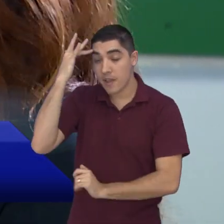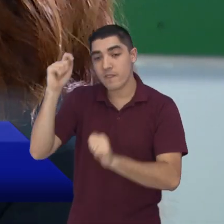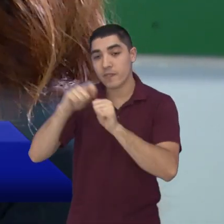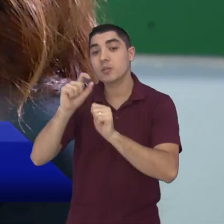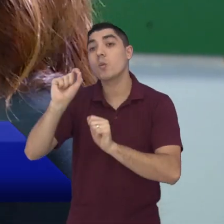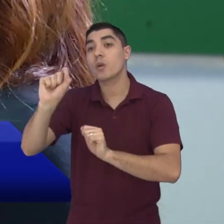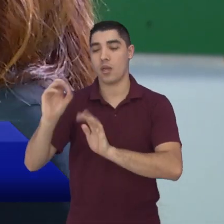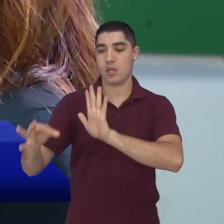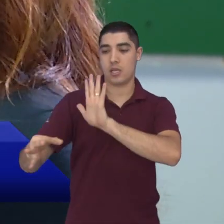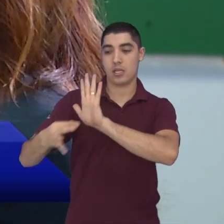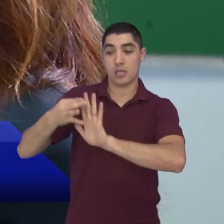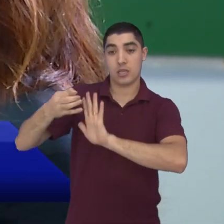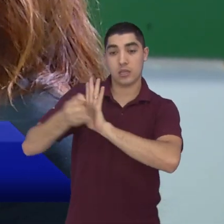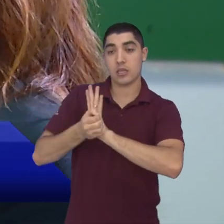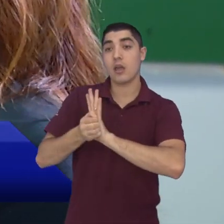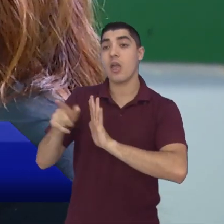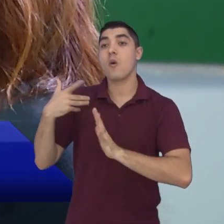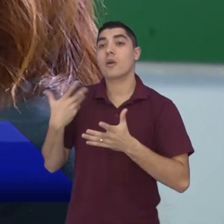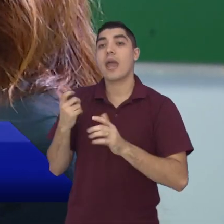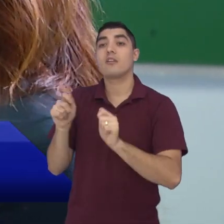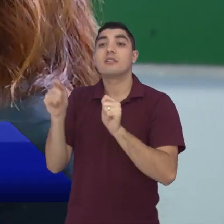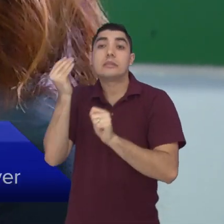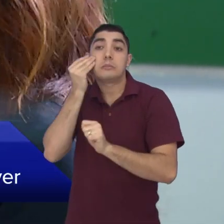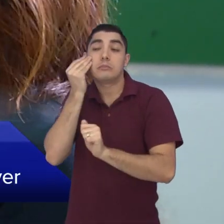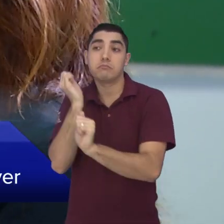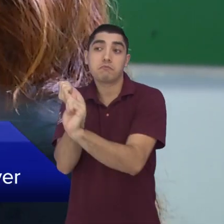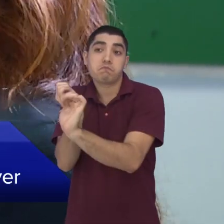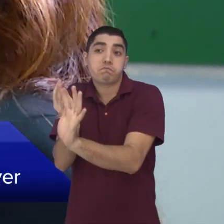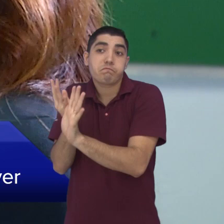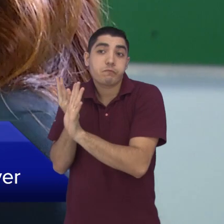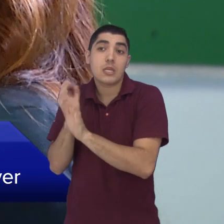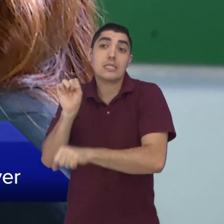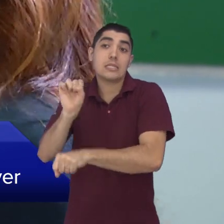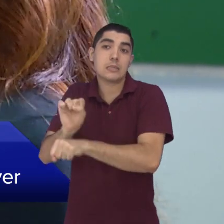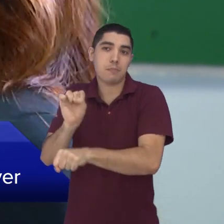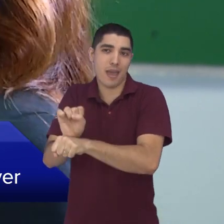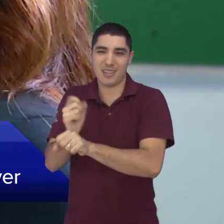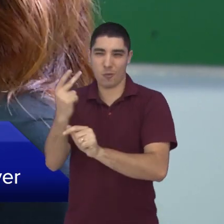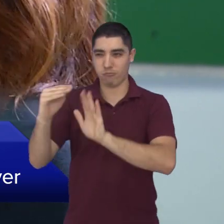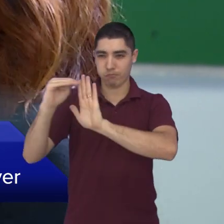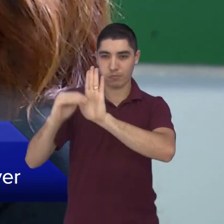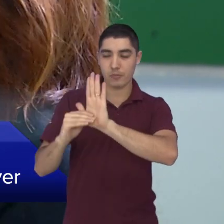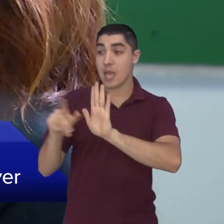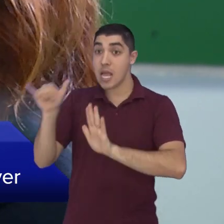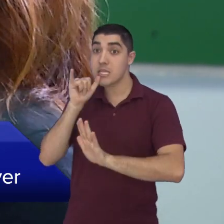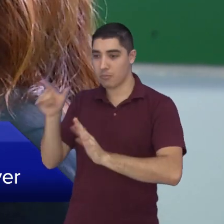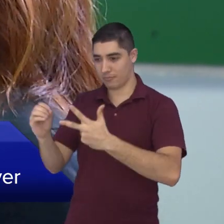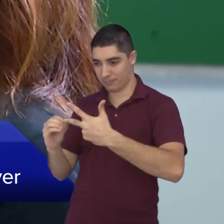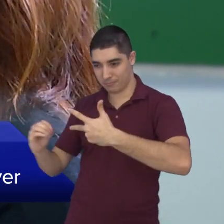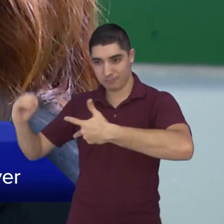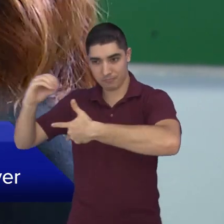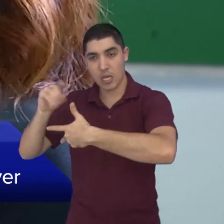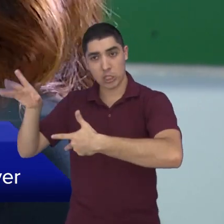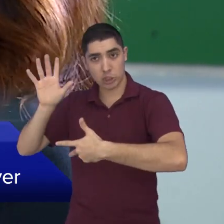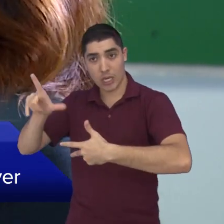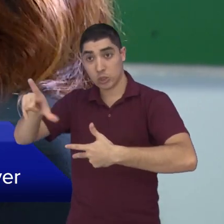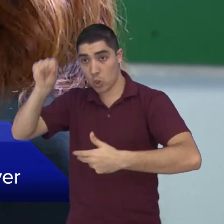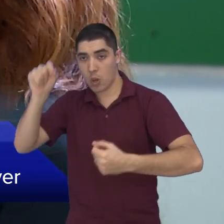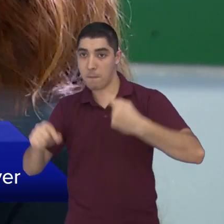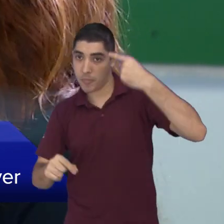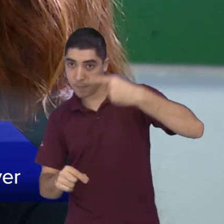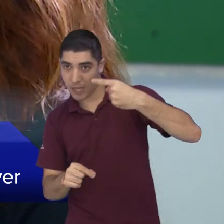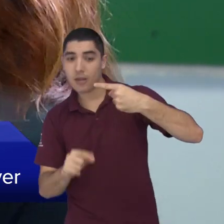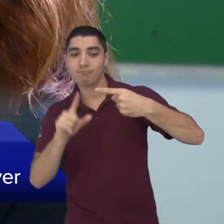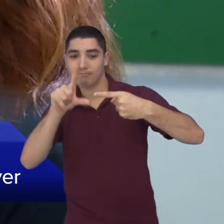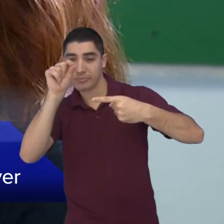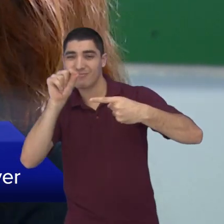até amanhã fazer uso da lista de espera então quando ele fez lá a inscrição dele no cisu ele fez primeira ou